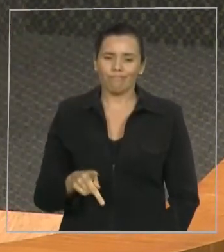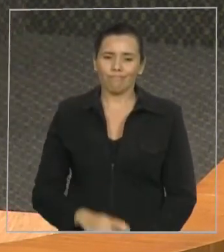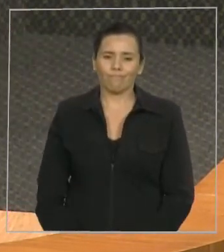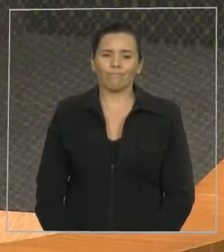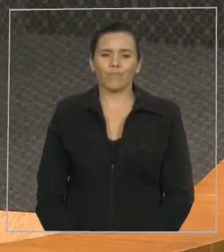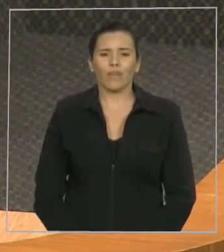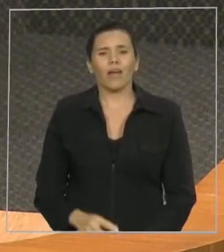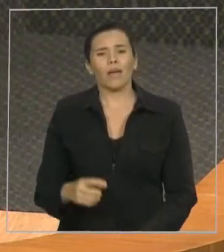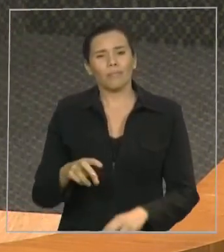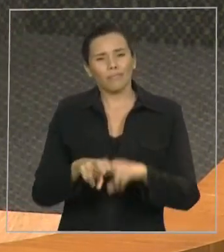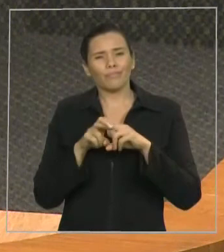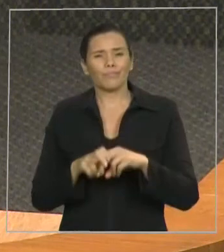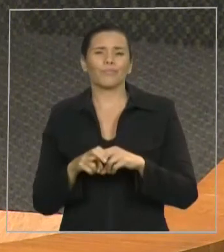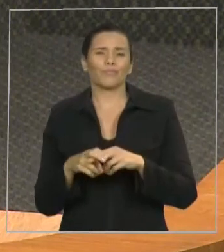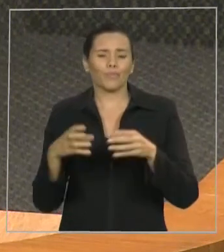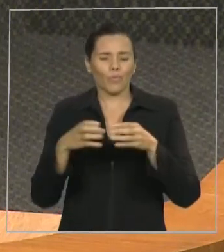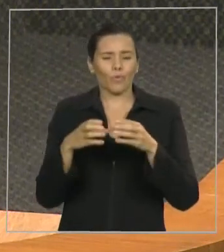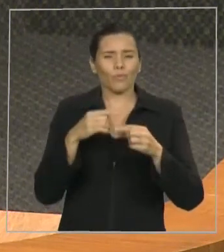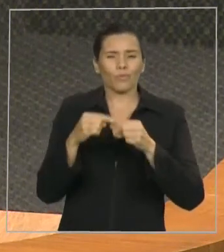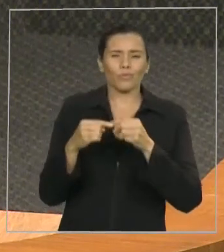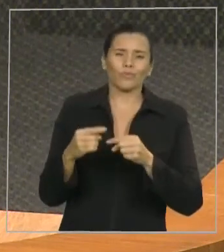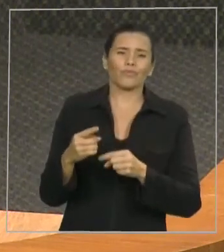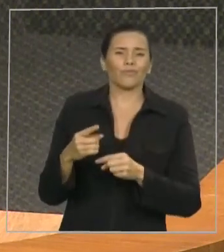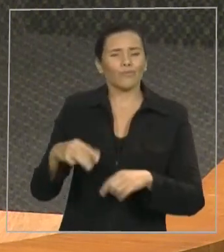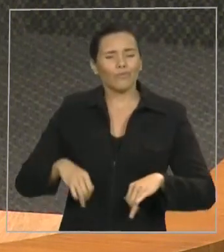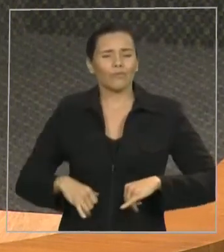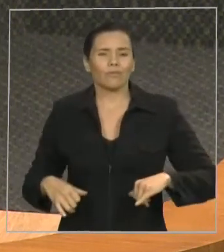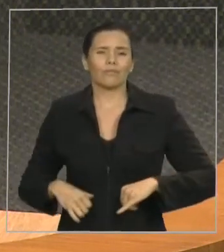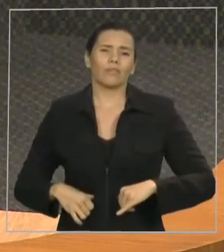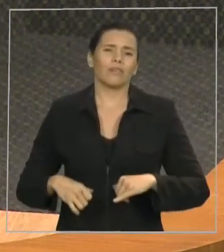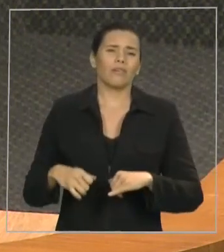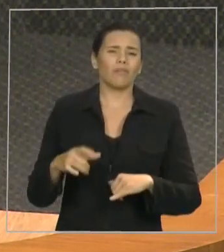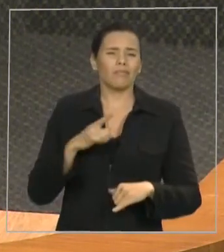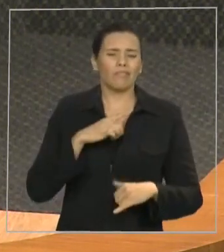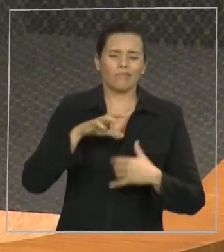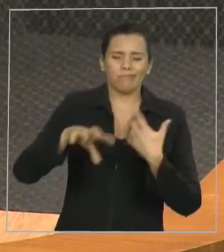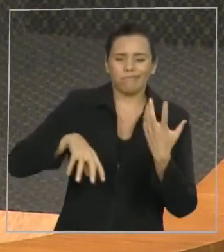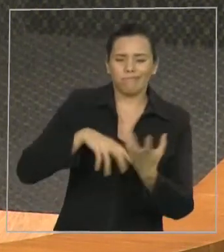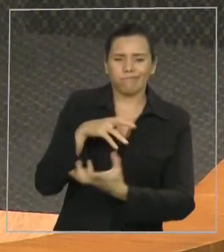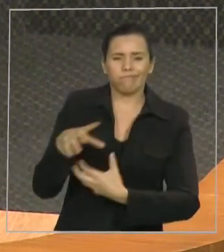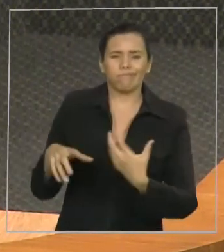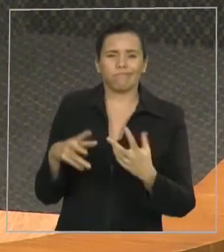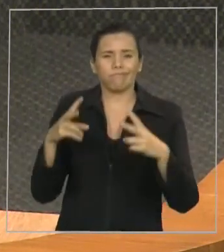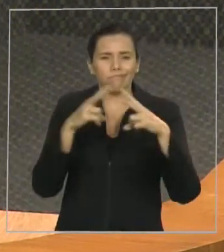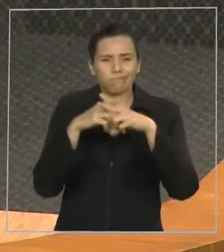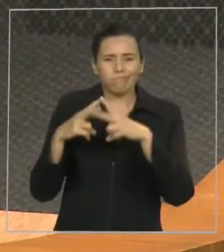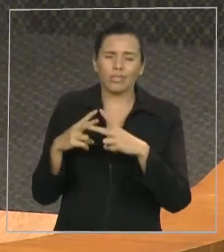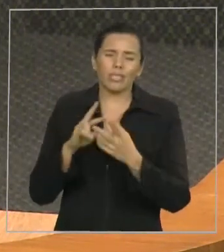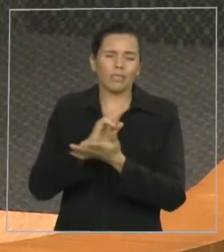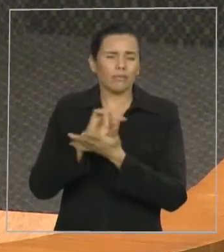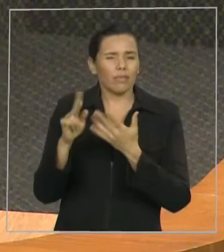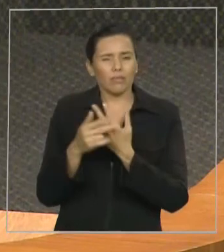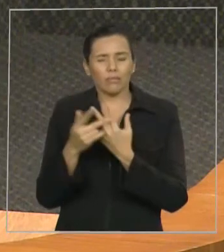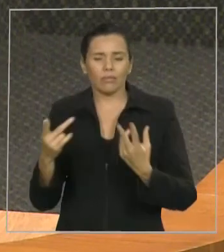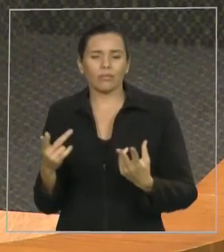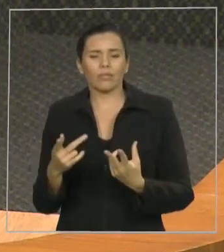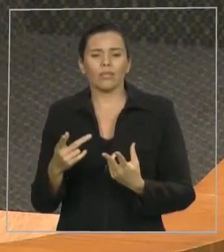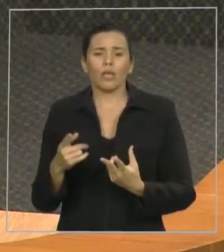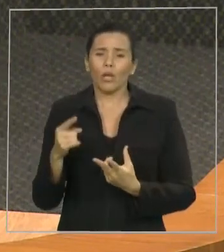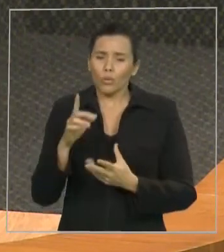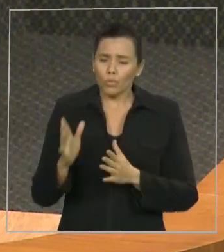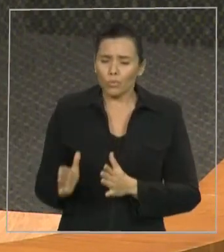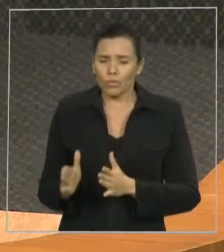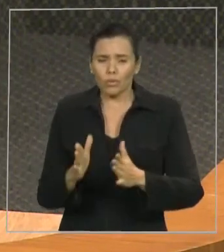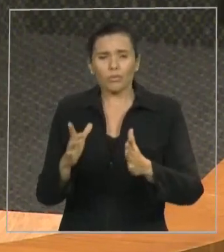liderança e teve que recompor os seus caminhos. Claro que nesse percurso existem erros e existem acertos, mas eu acho